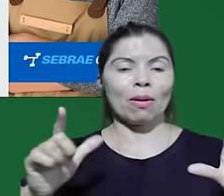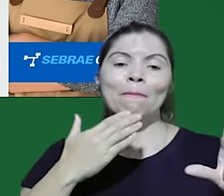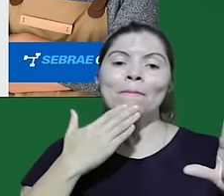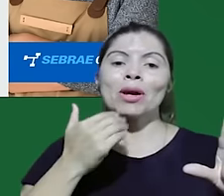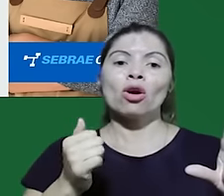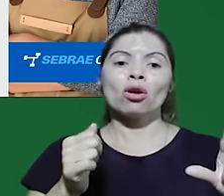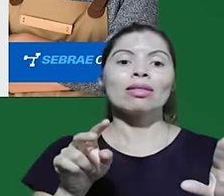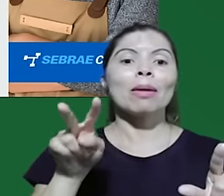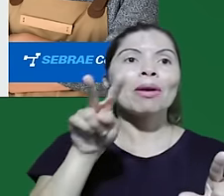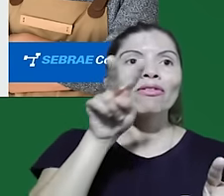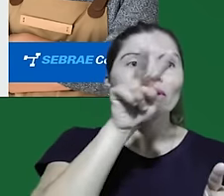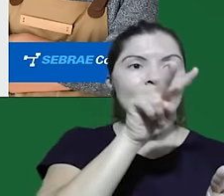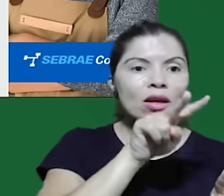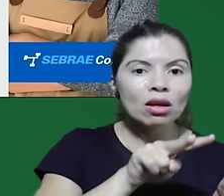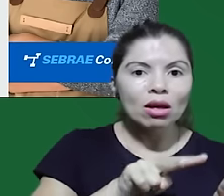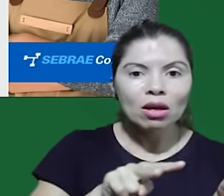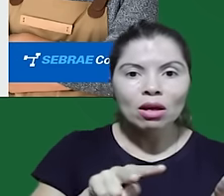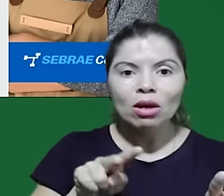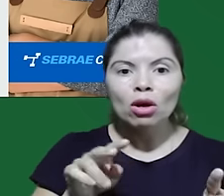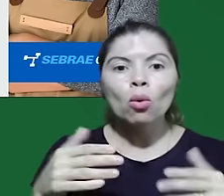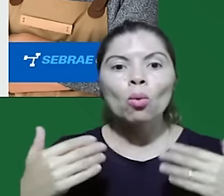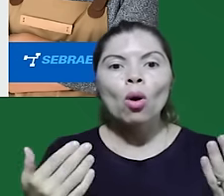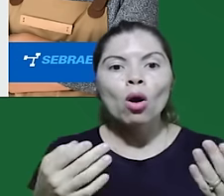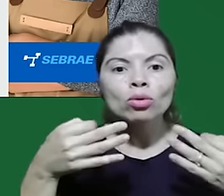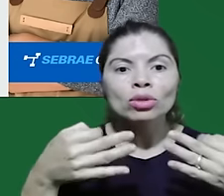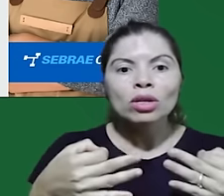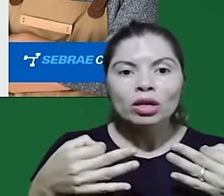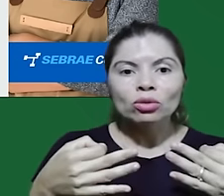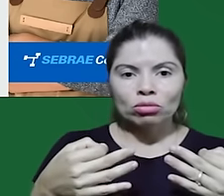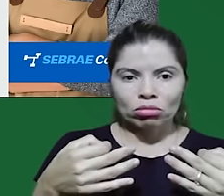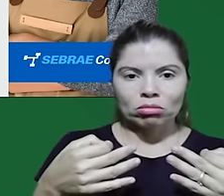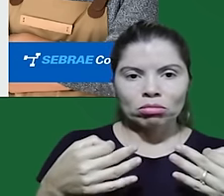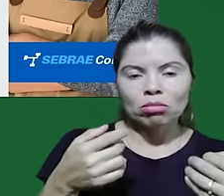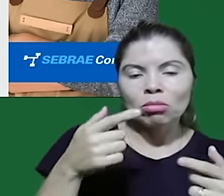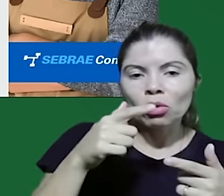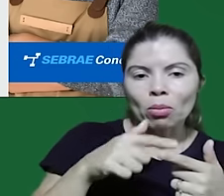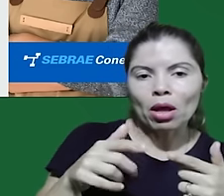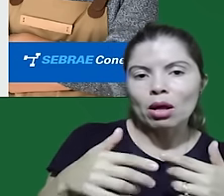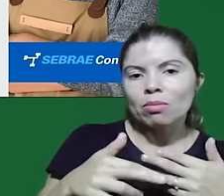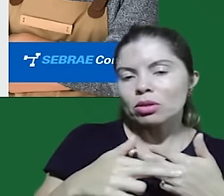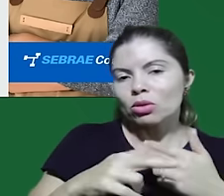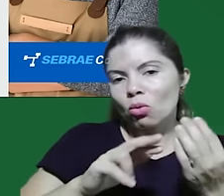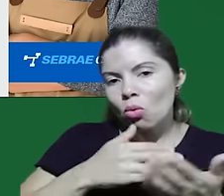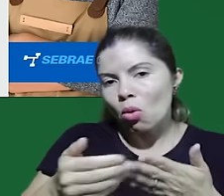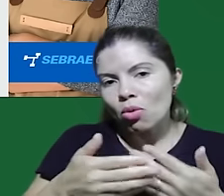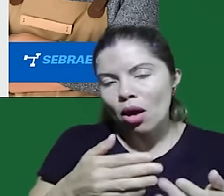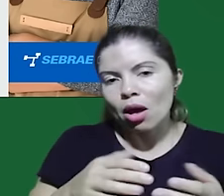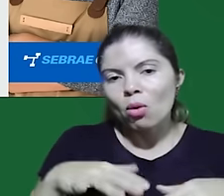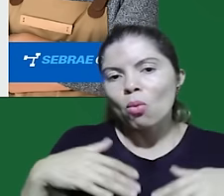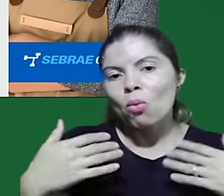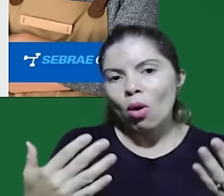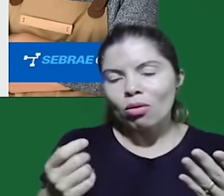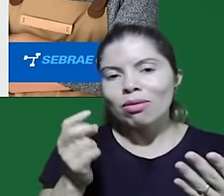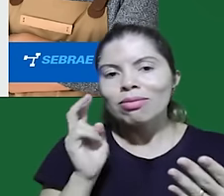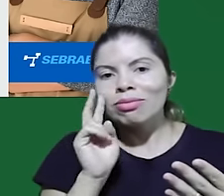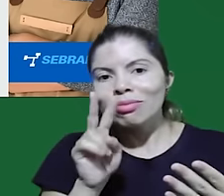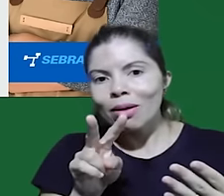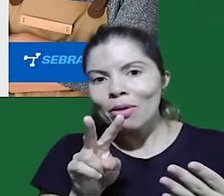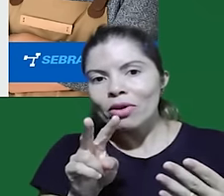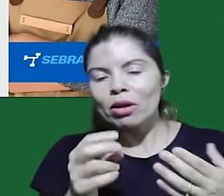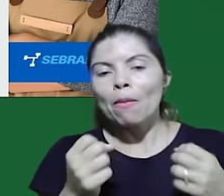a instalação e aí a gente a gente encaminha pra Equipe técnica solucionar os problemas que podem acontecer que podem